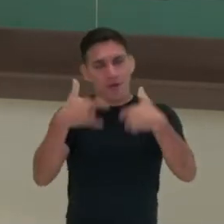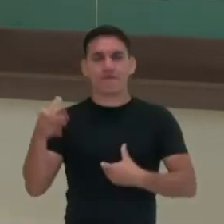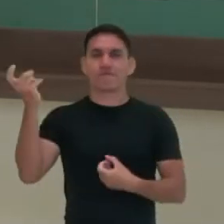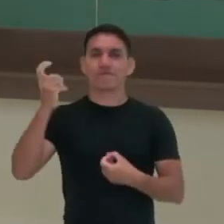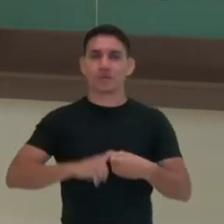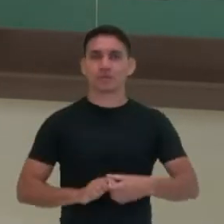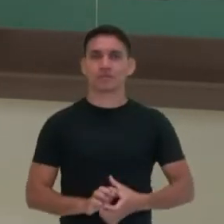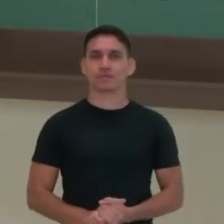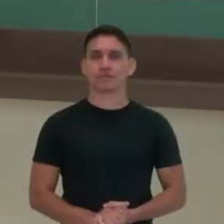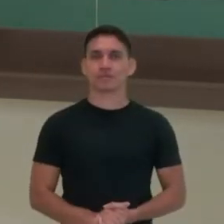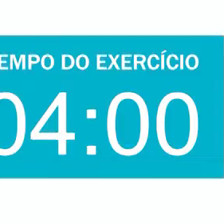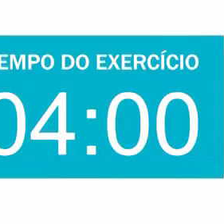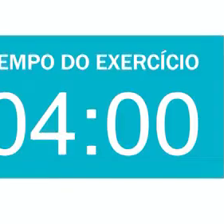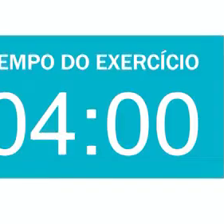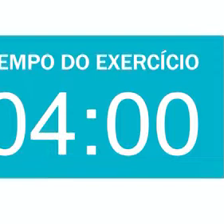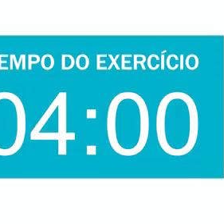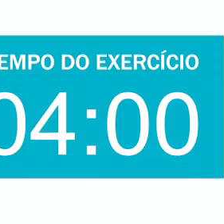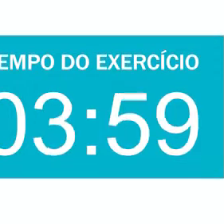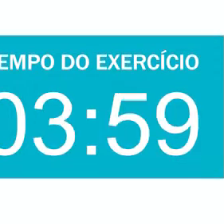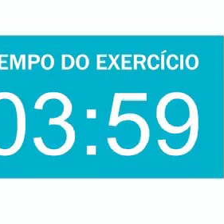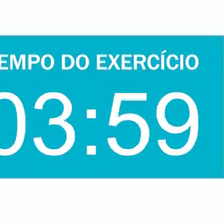já retorno.